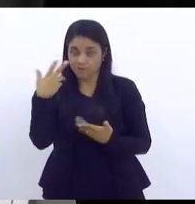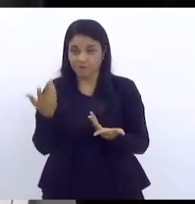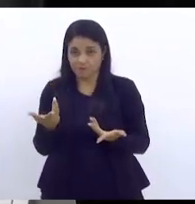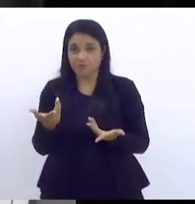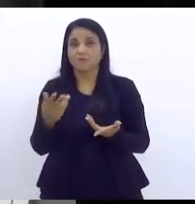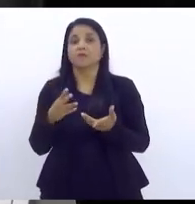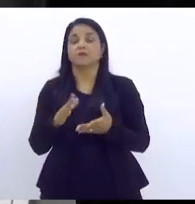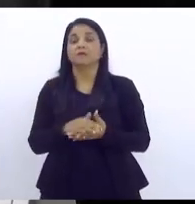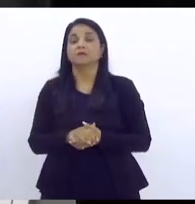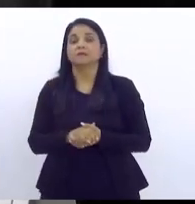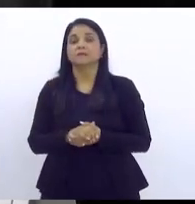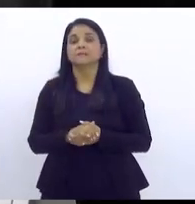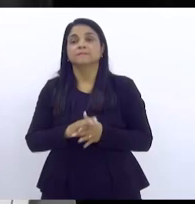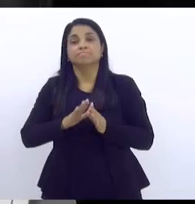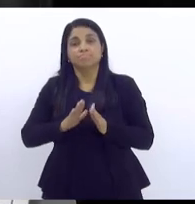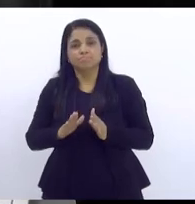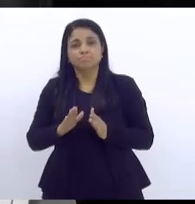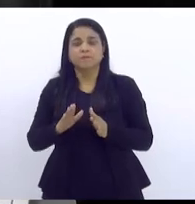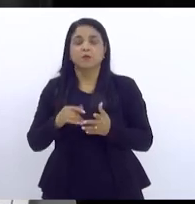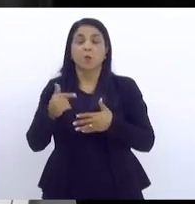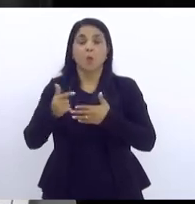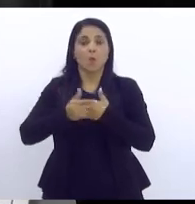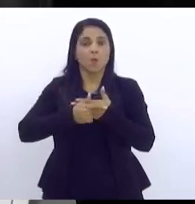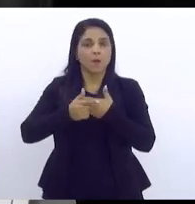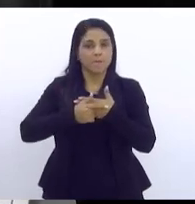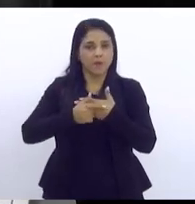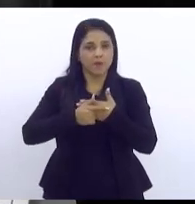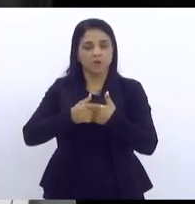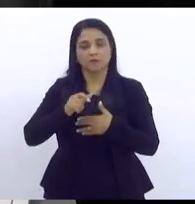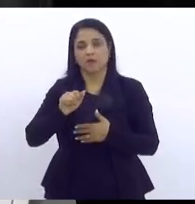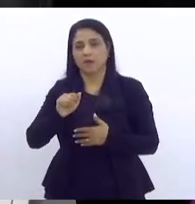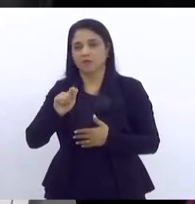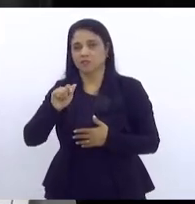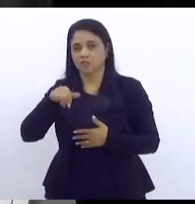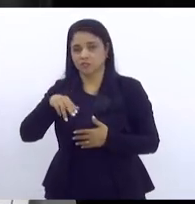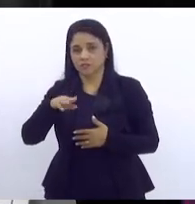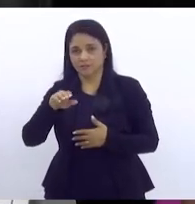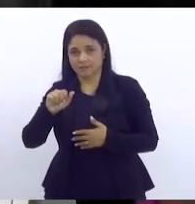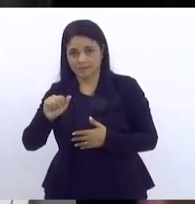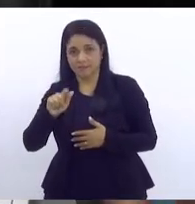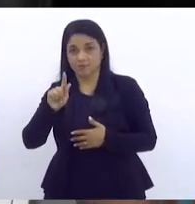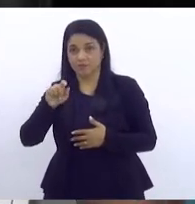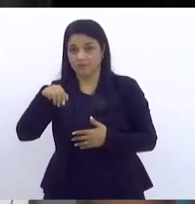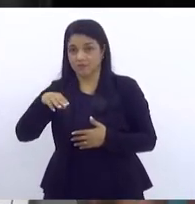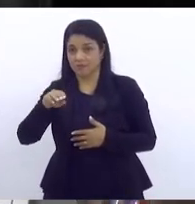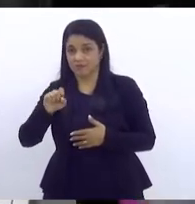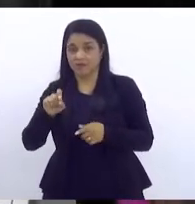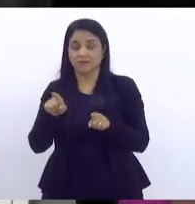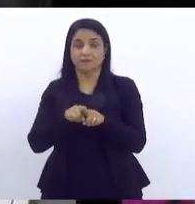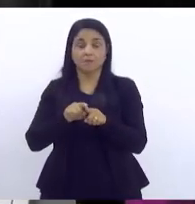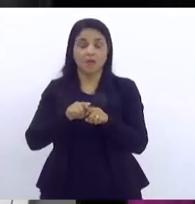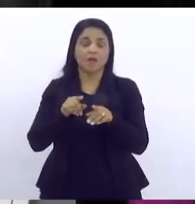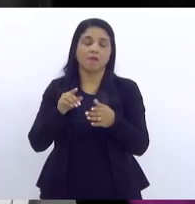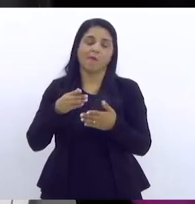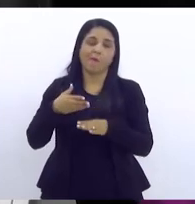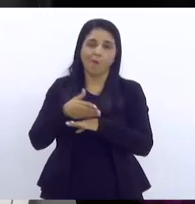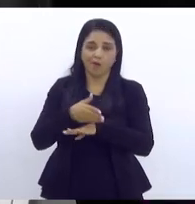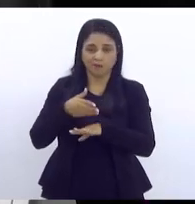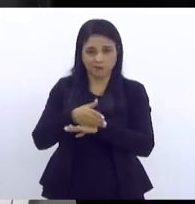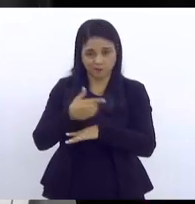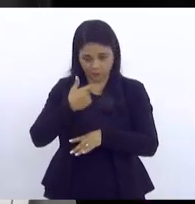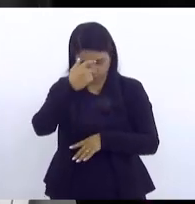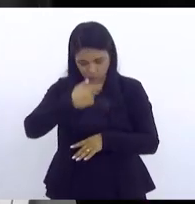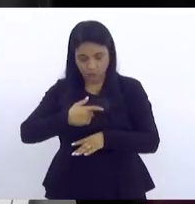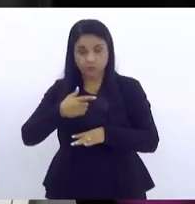eh mais ou menos essa o papel da agência reguladora a agência reguladora também eu participo de algumas audiências públicas Na verdade eu